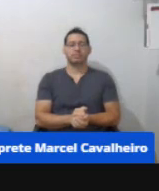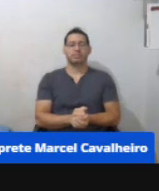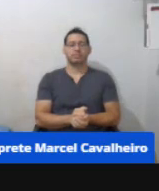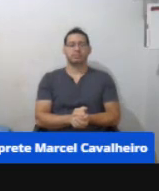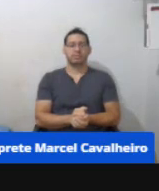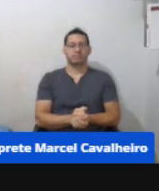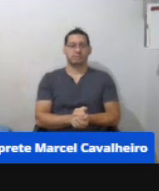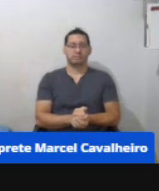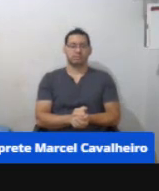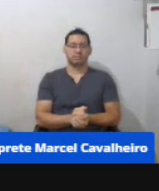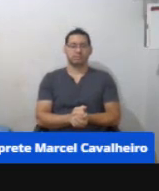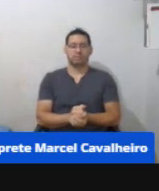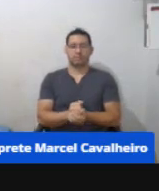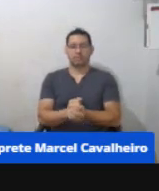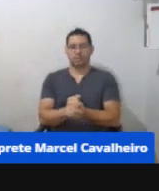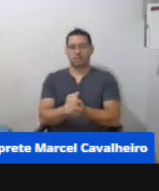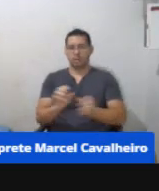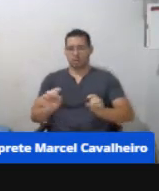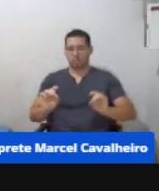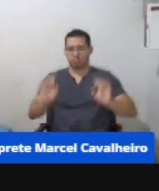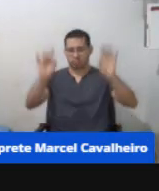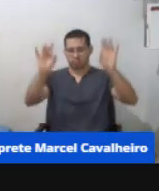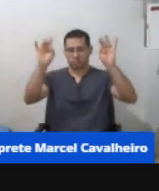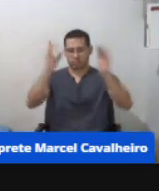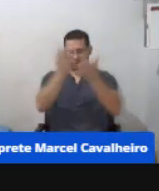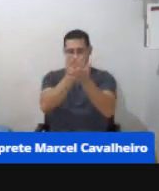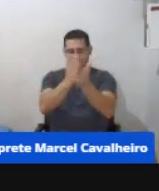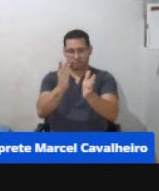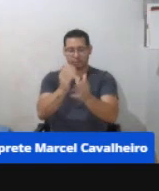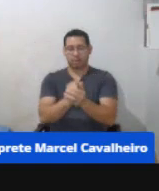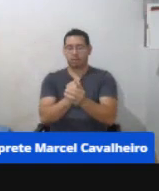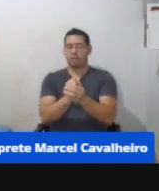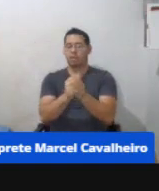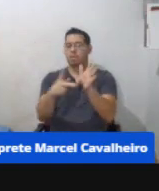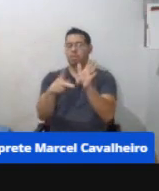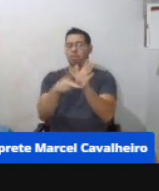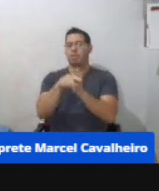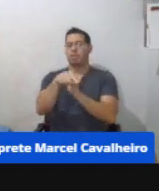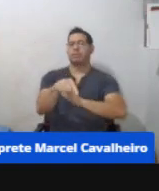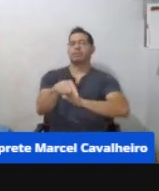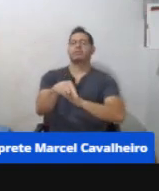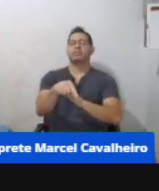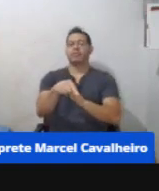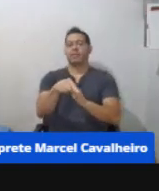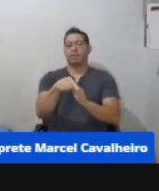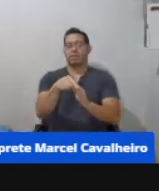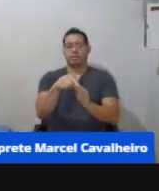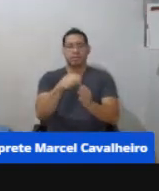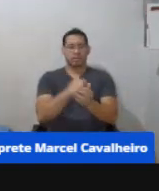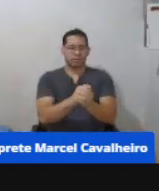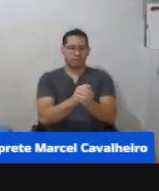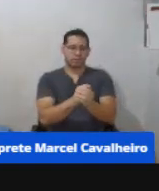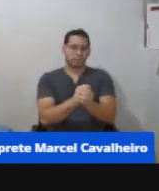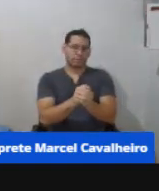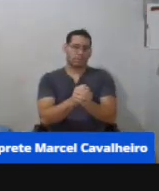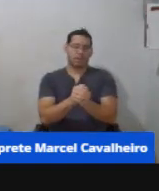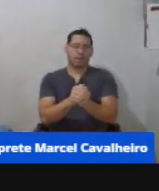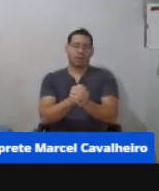Terminando os destaques sobre os dados referentes ao emprego preconizado das